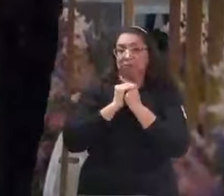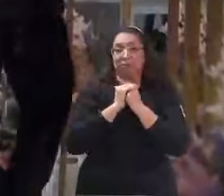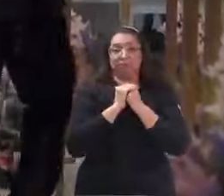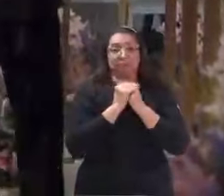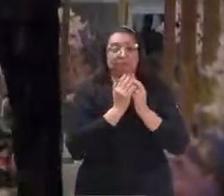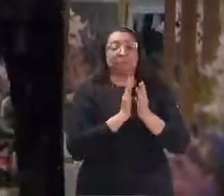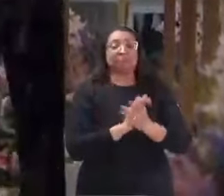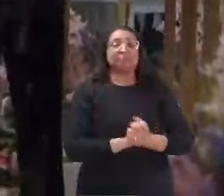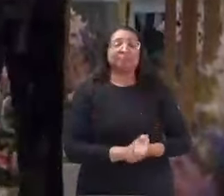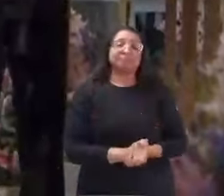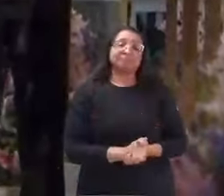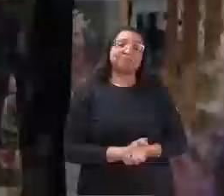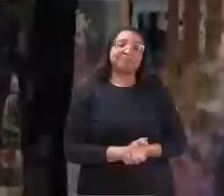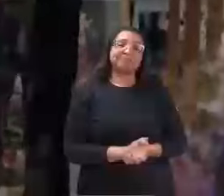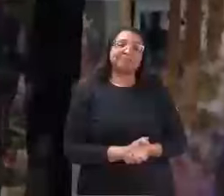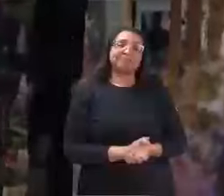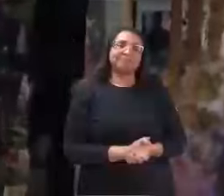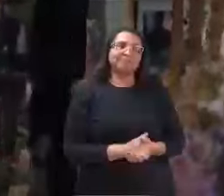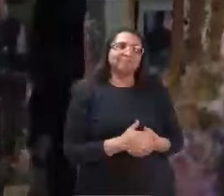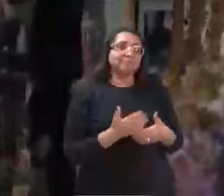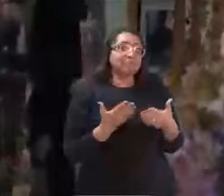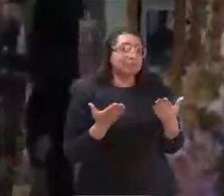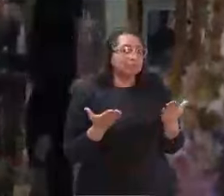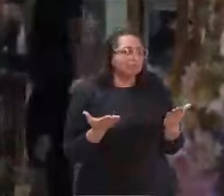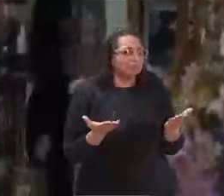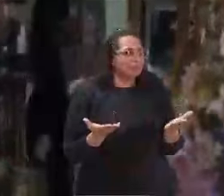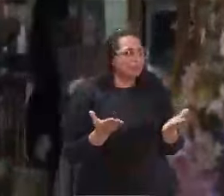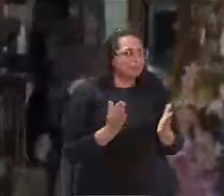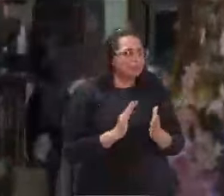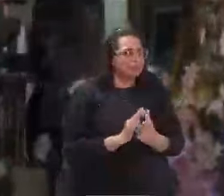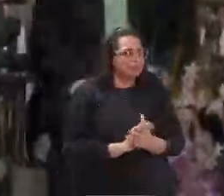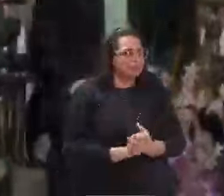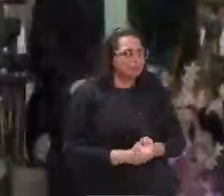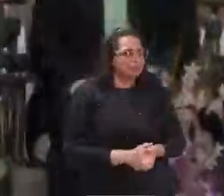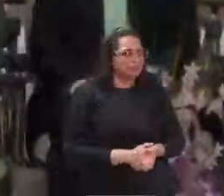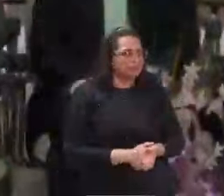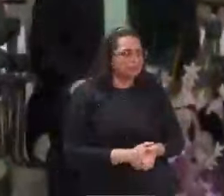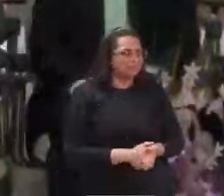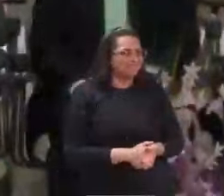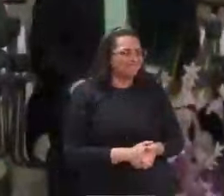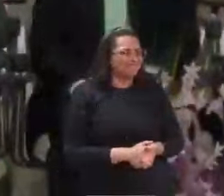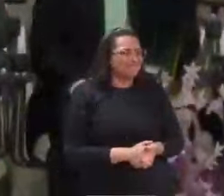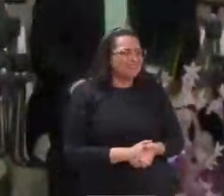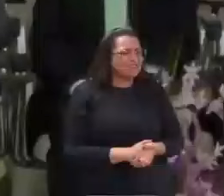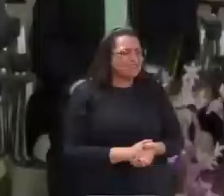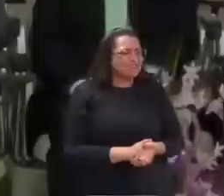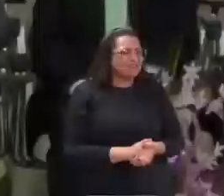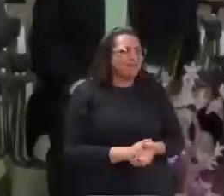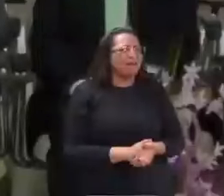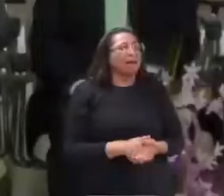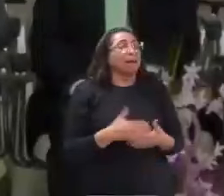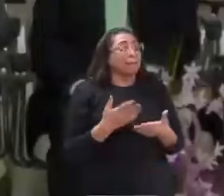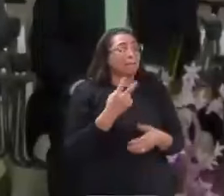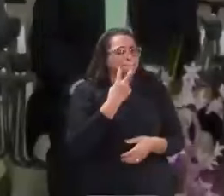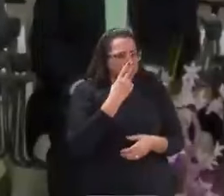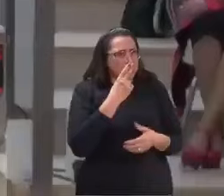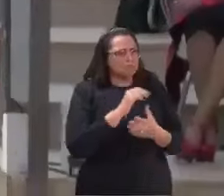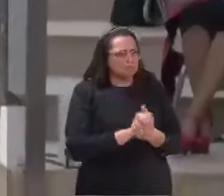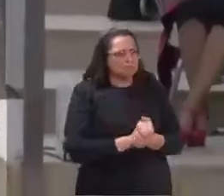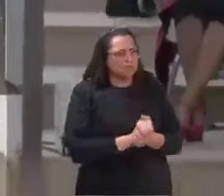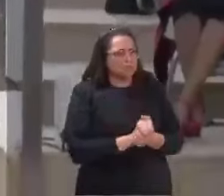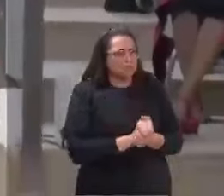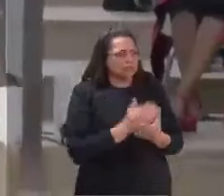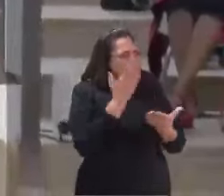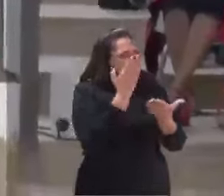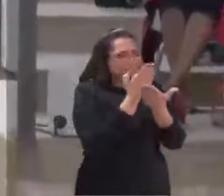Aleluia e aquilo que era descartado aquilo que parecia ser uma ameaça não era não